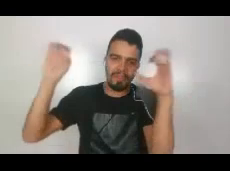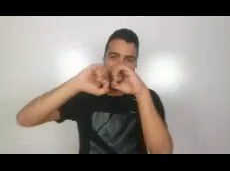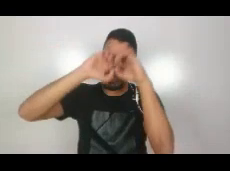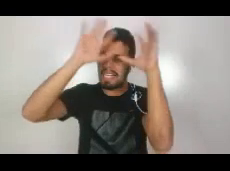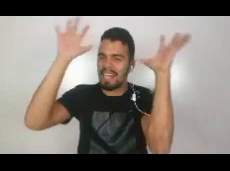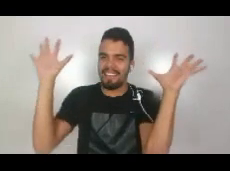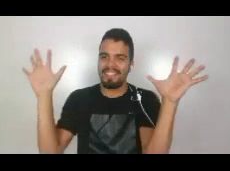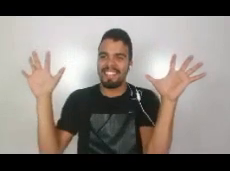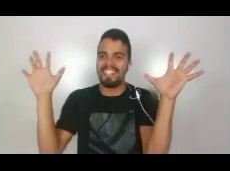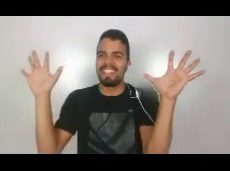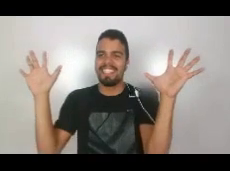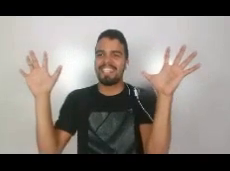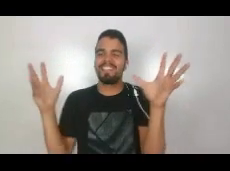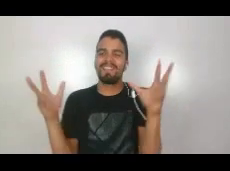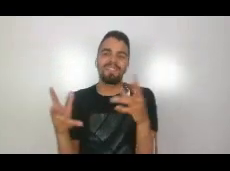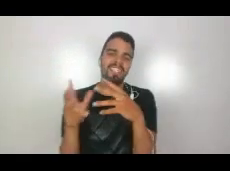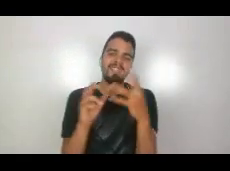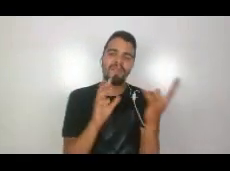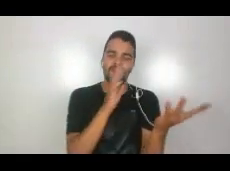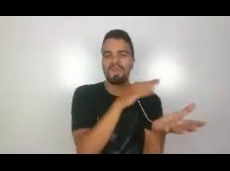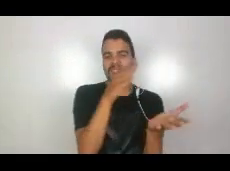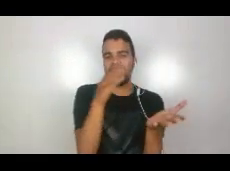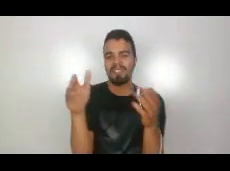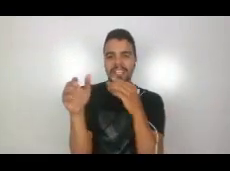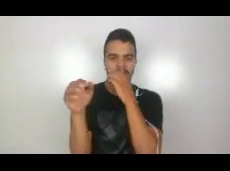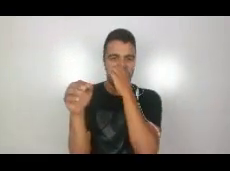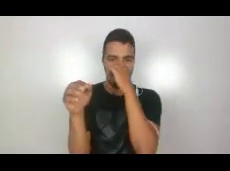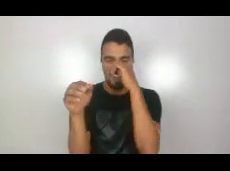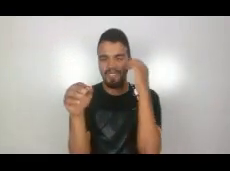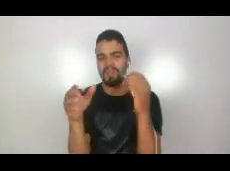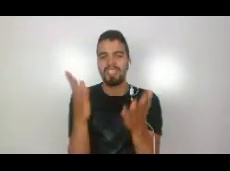claro para mim, tá claro. A gente utiliza em outros